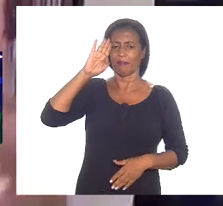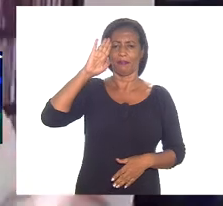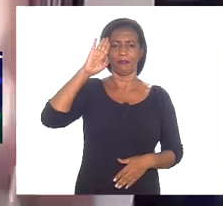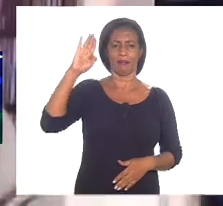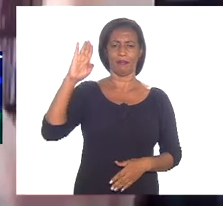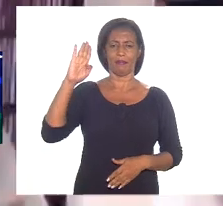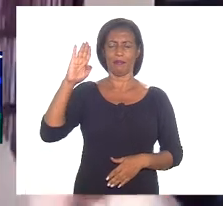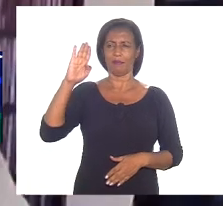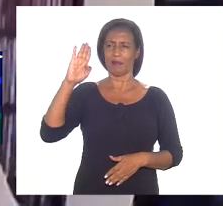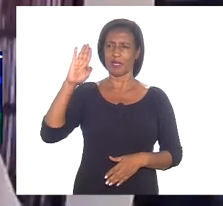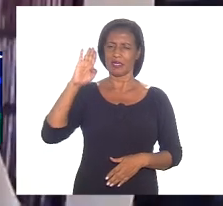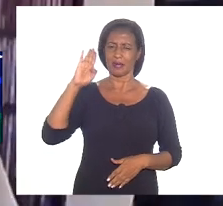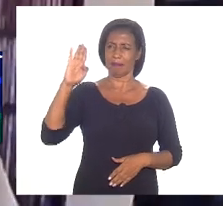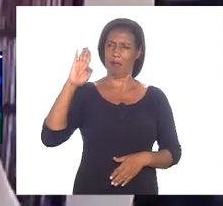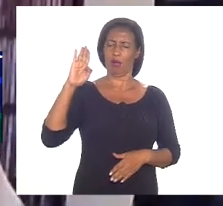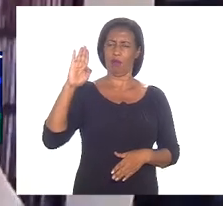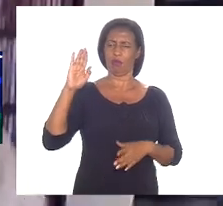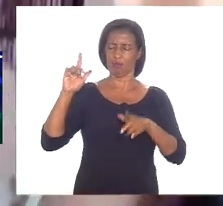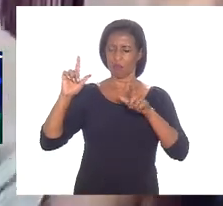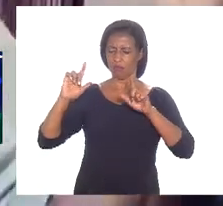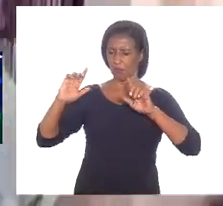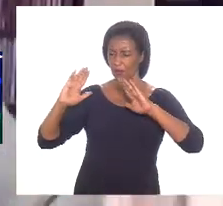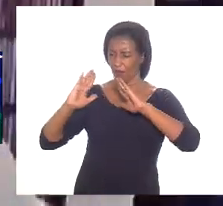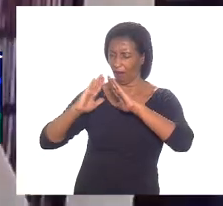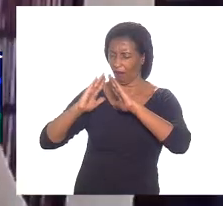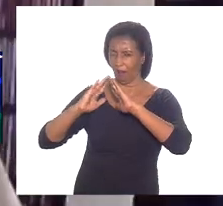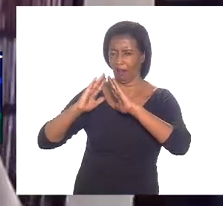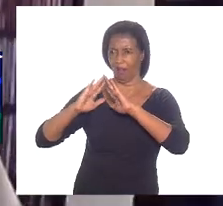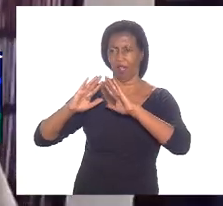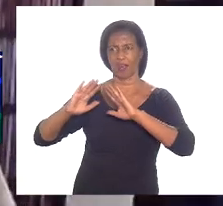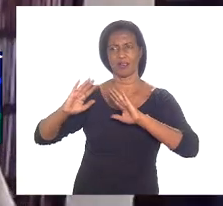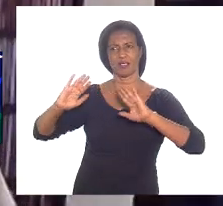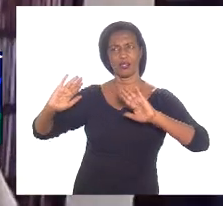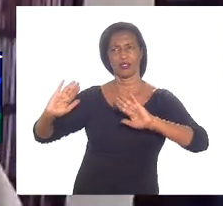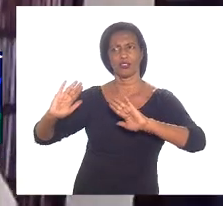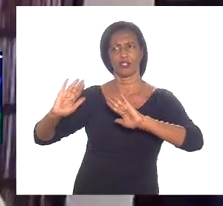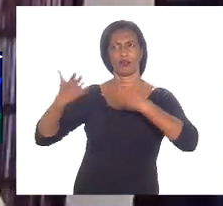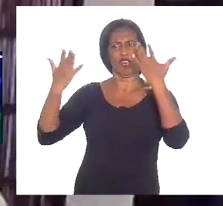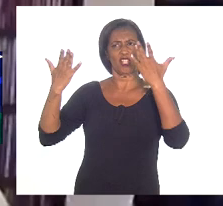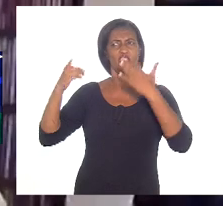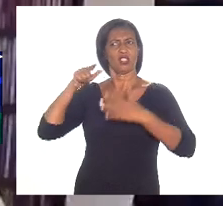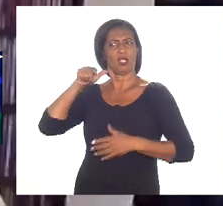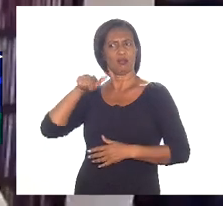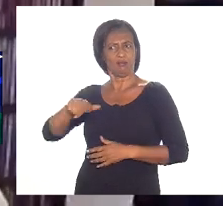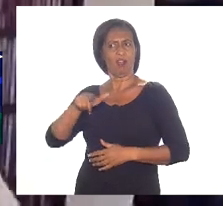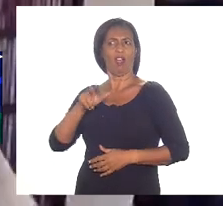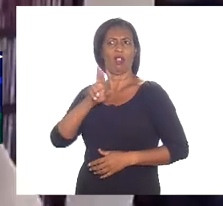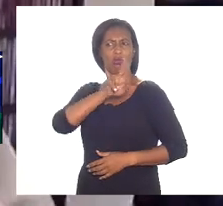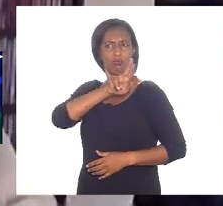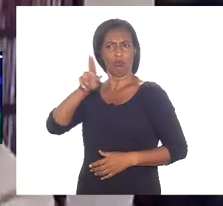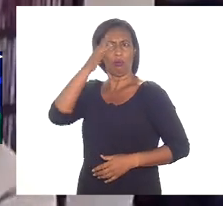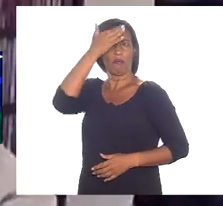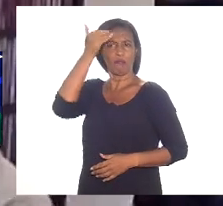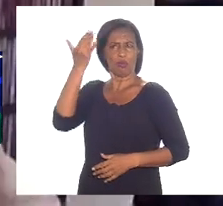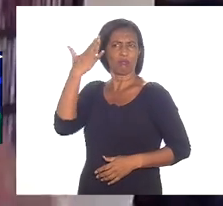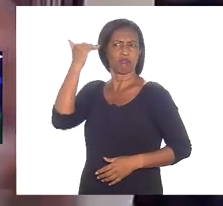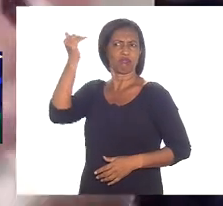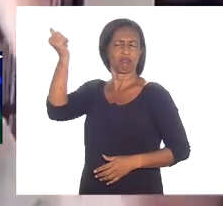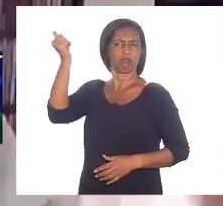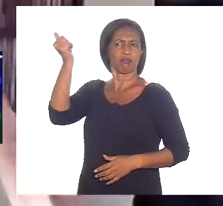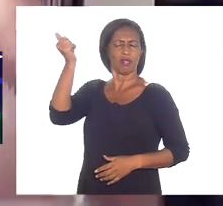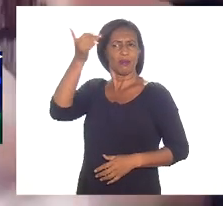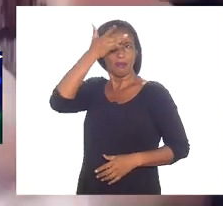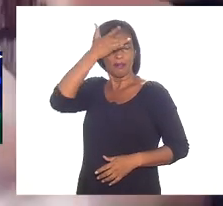o dom de lá saíram grandes nomes da nossa música popular é um